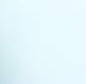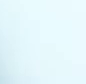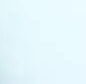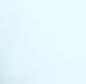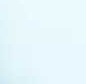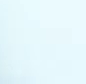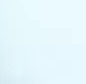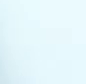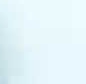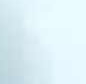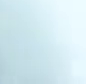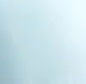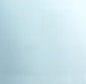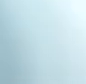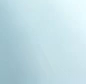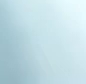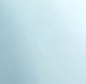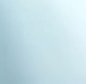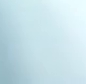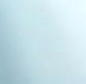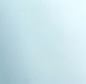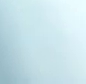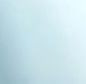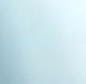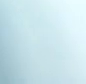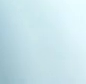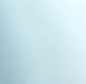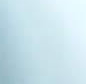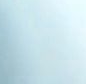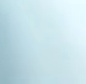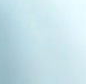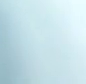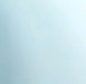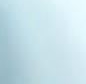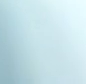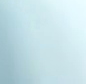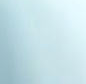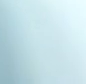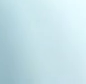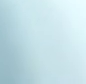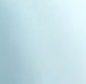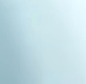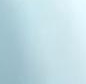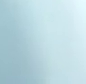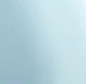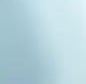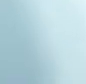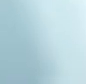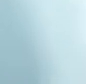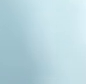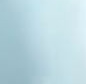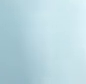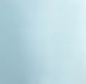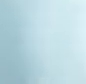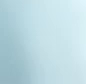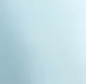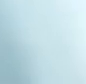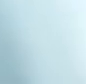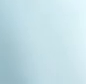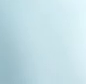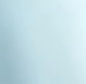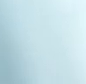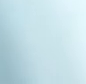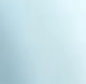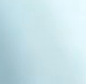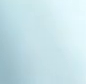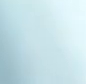lá, aí você vai pegar a quantidade a produzir da tarefa 2, tá? Você vai pegar qual foi a quantidade, a resposta